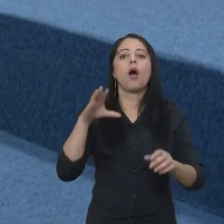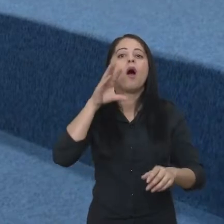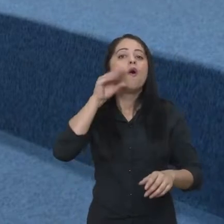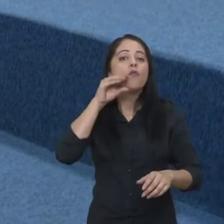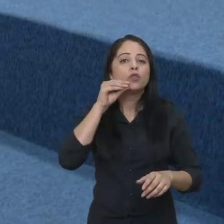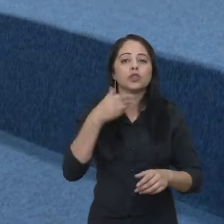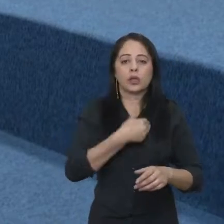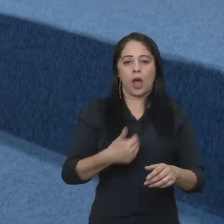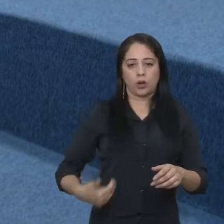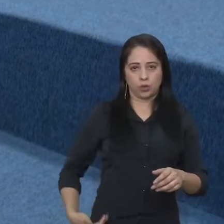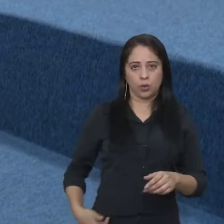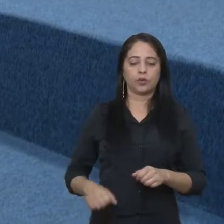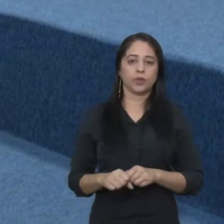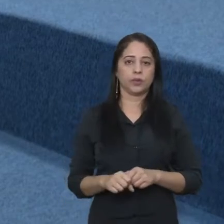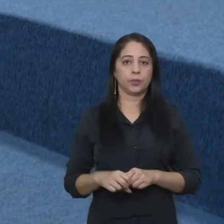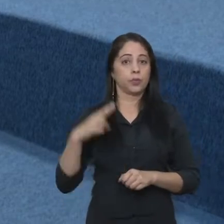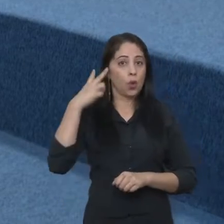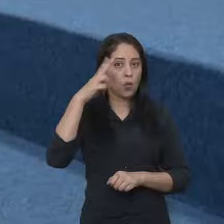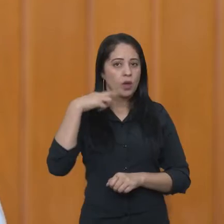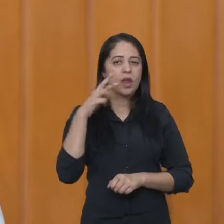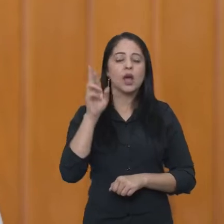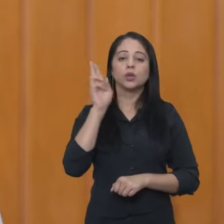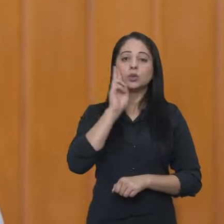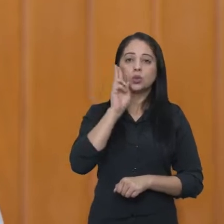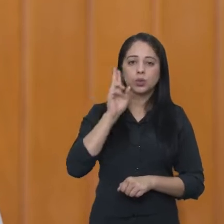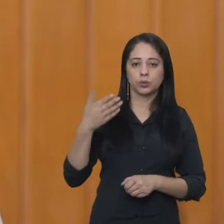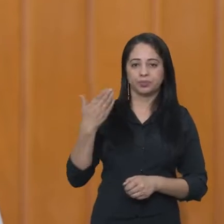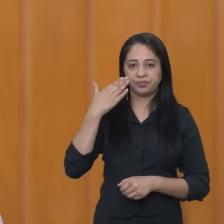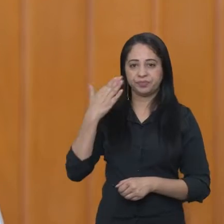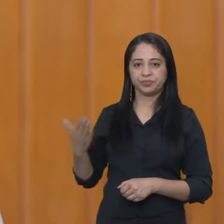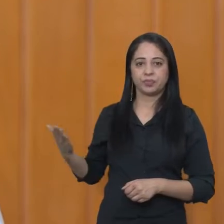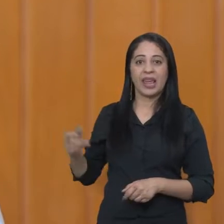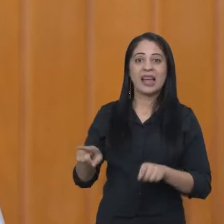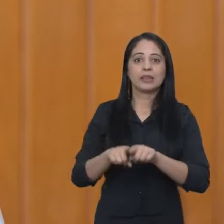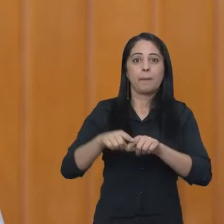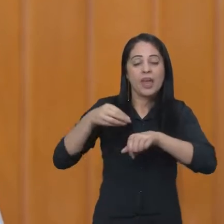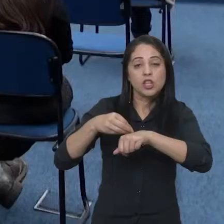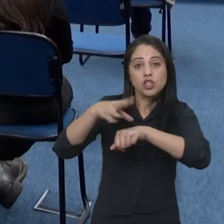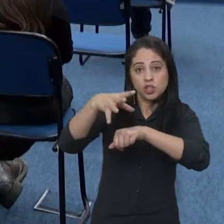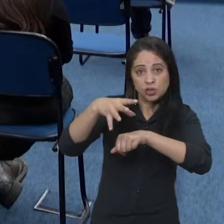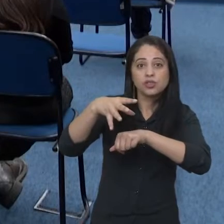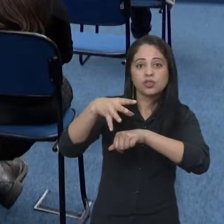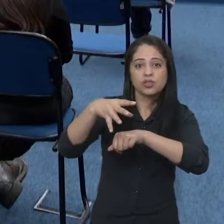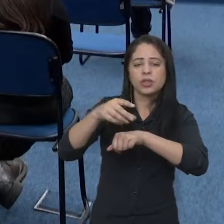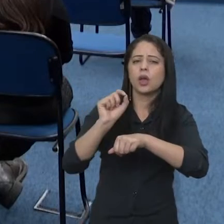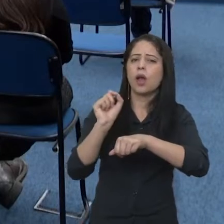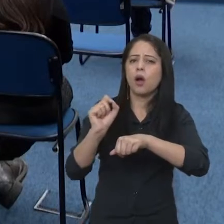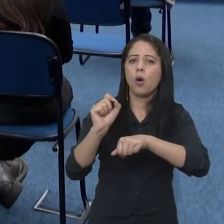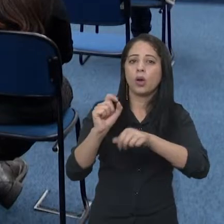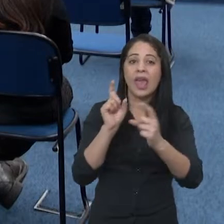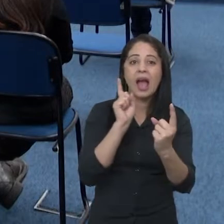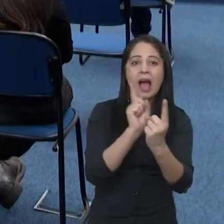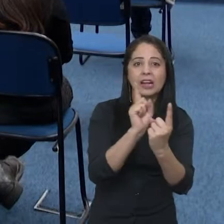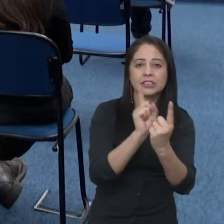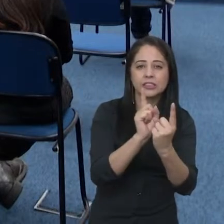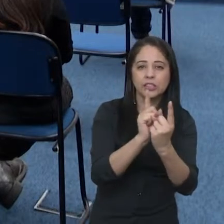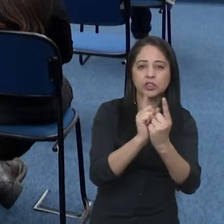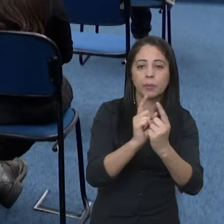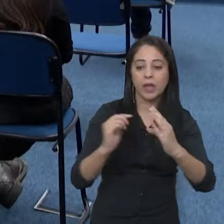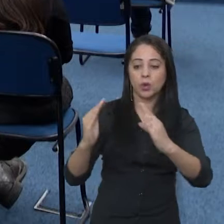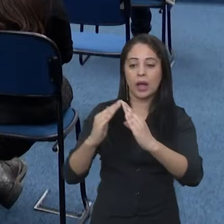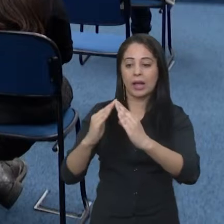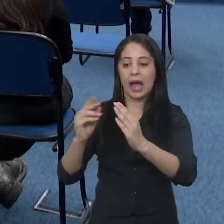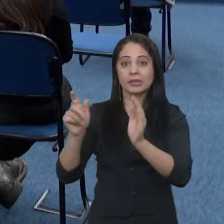das propostas citadas na audiência. O vereador Renato Santiago também fez uma sugestão para ampliação